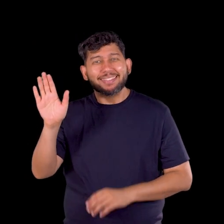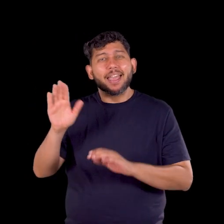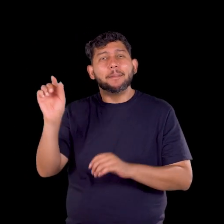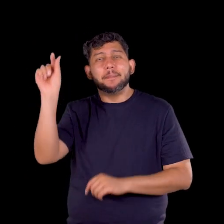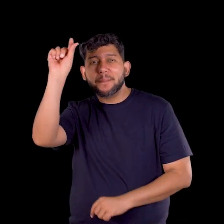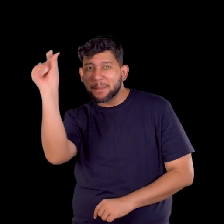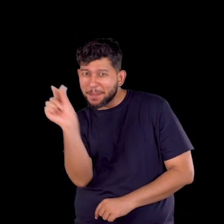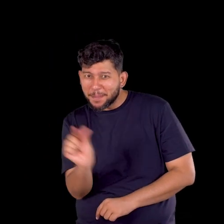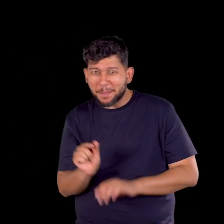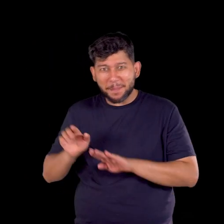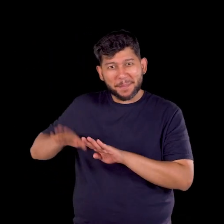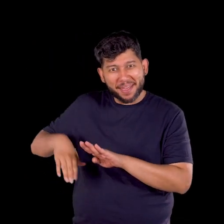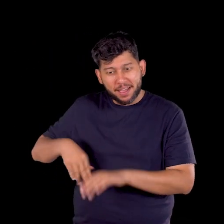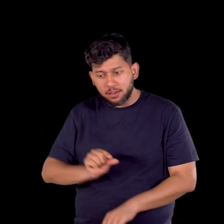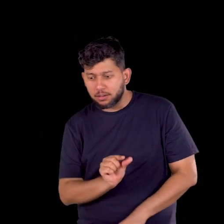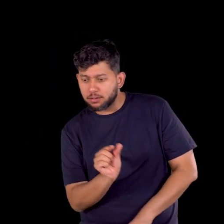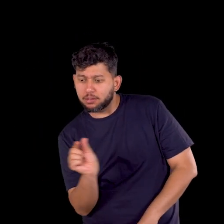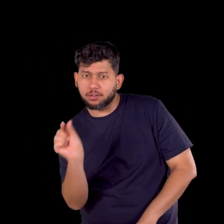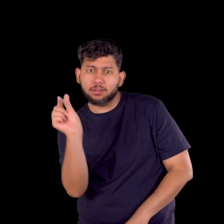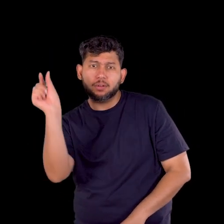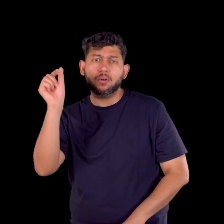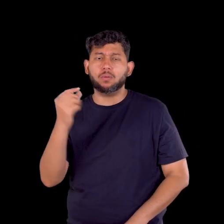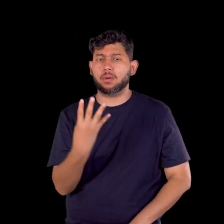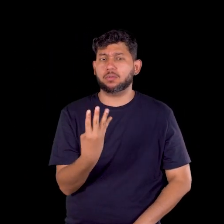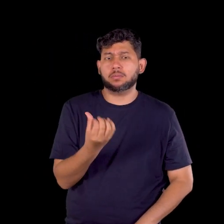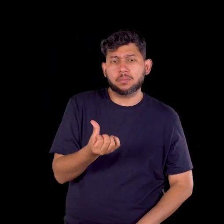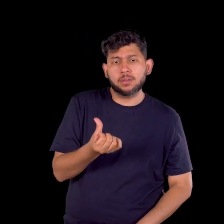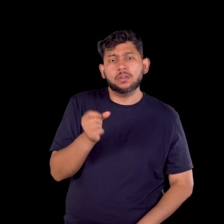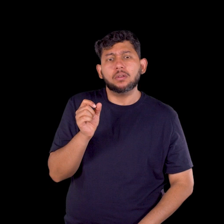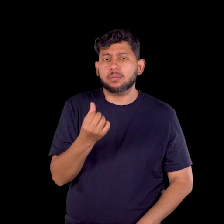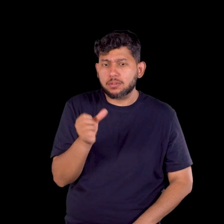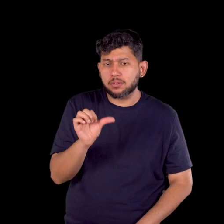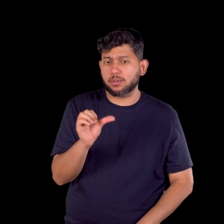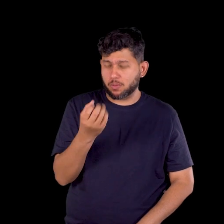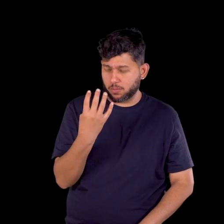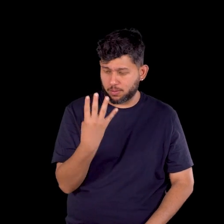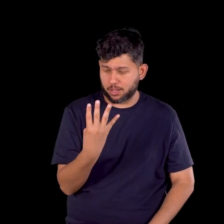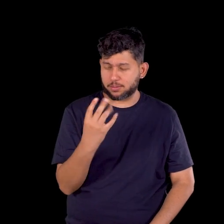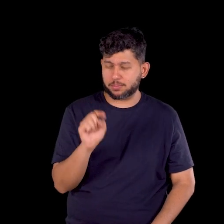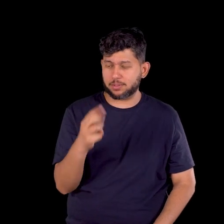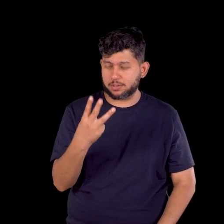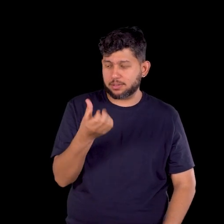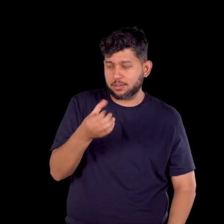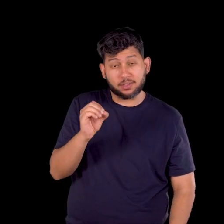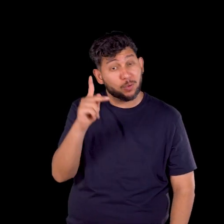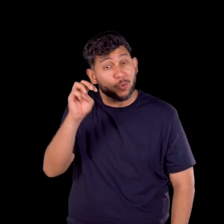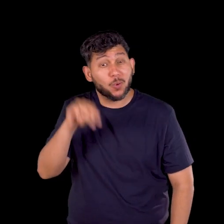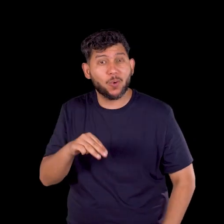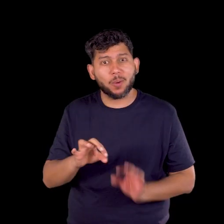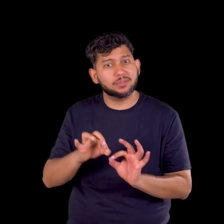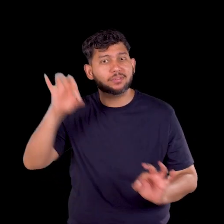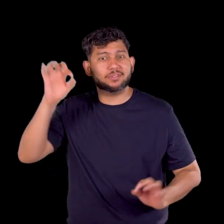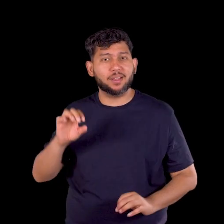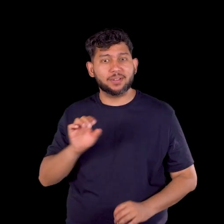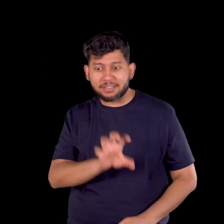de 4.360 quilômetros de extensão, cruzando 12 estados. Nesse mesmo período, era